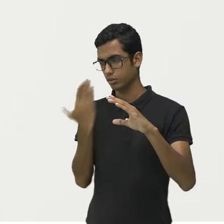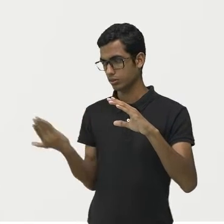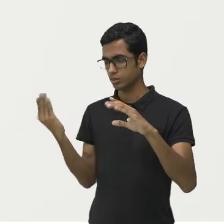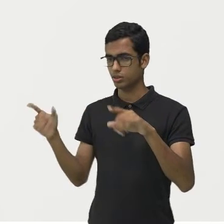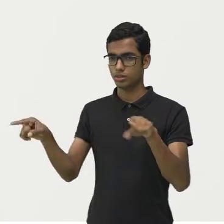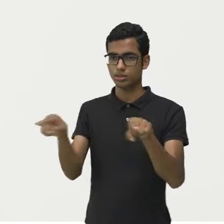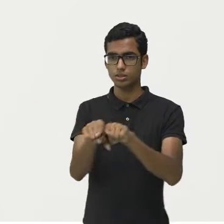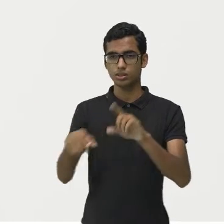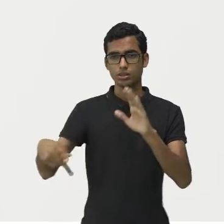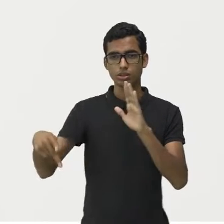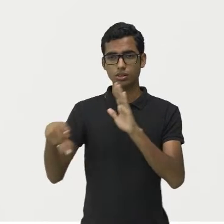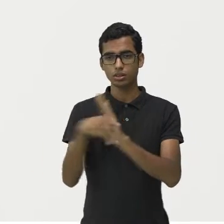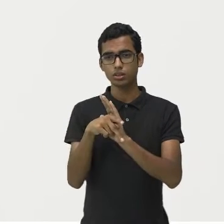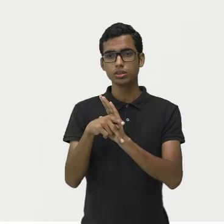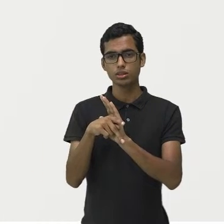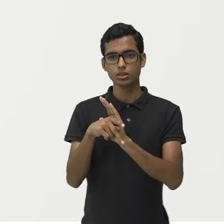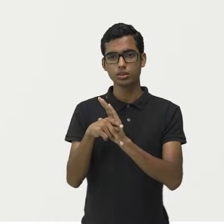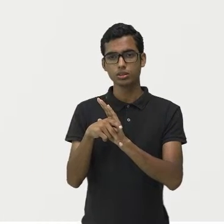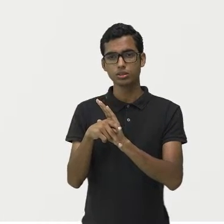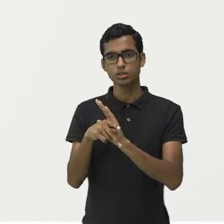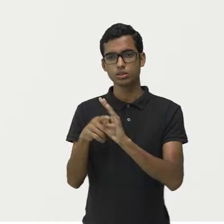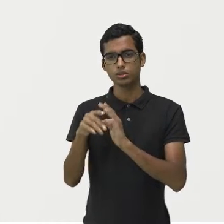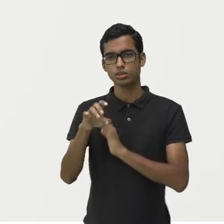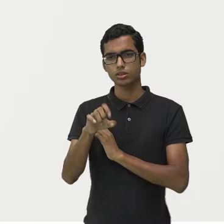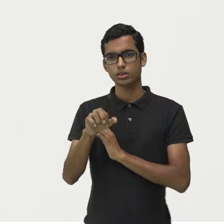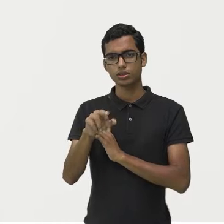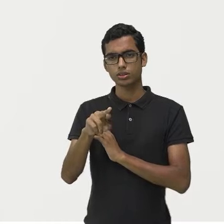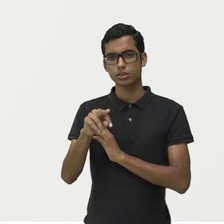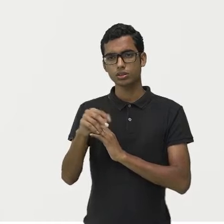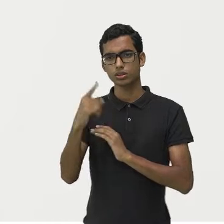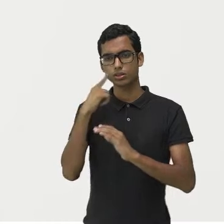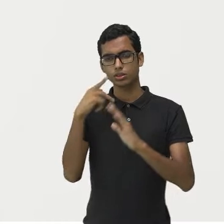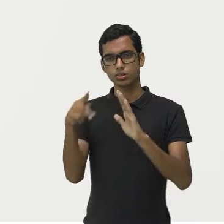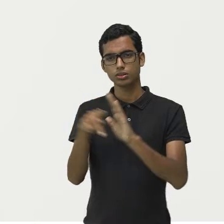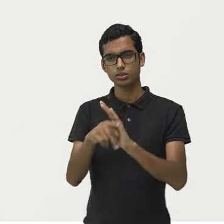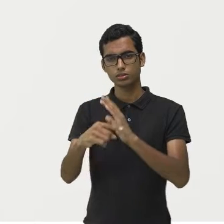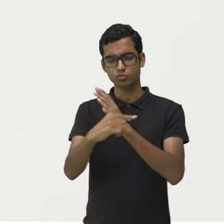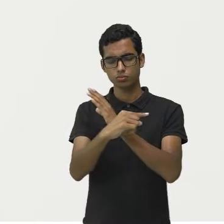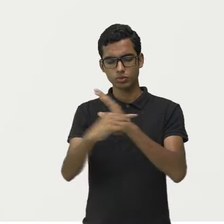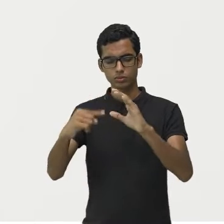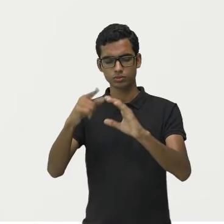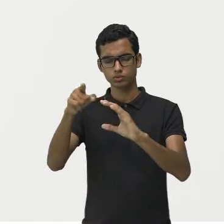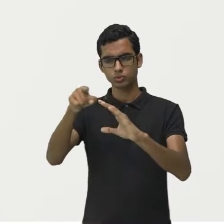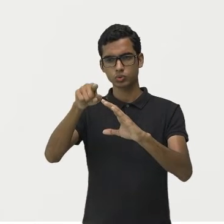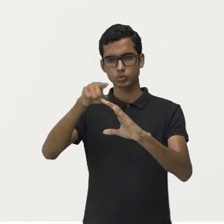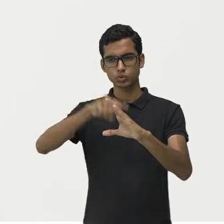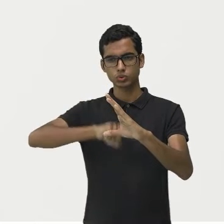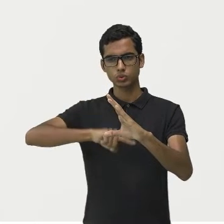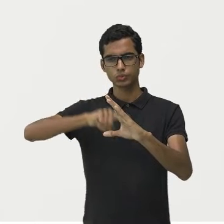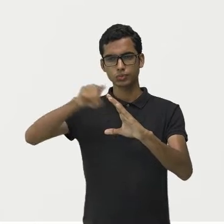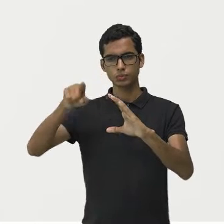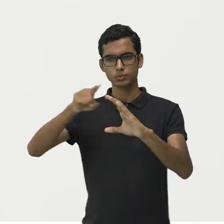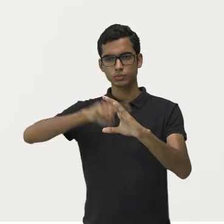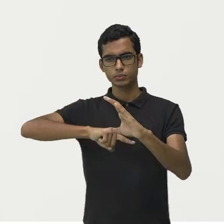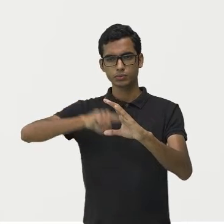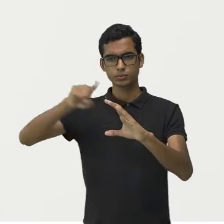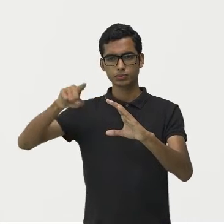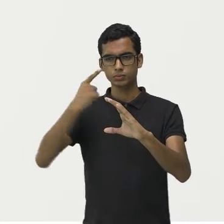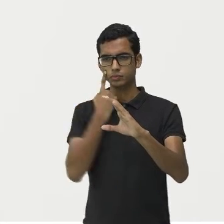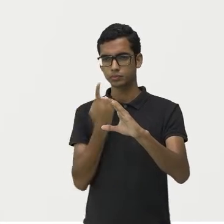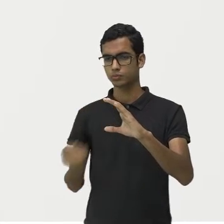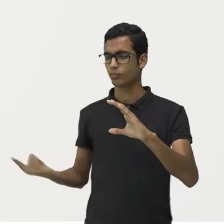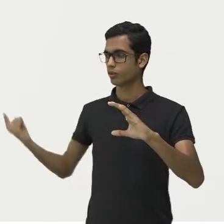temos o próprio espelho, que está representado aqui, ó, essa linha aqui, Vamos até colocar essa linha de outra